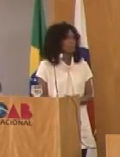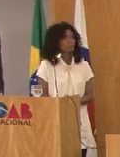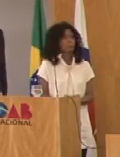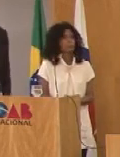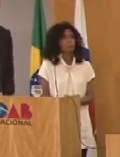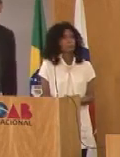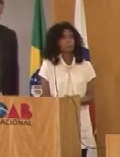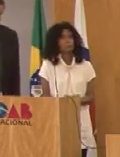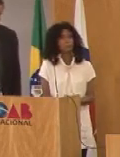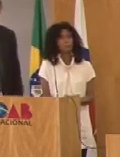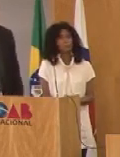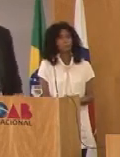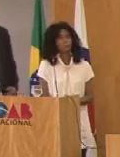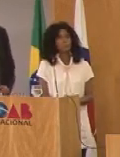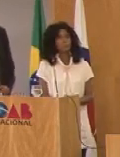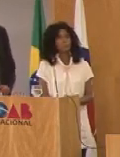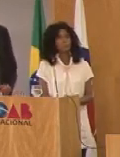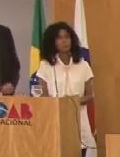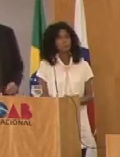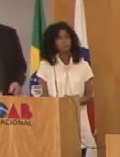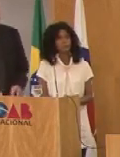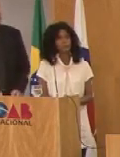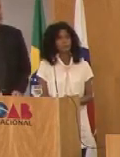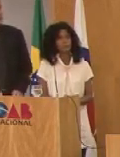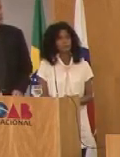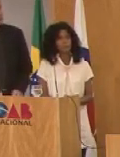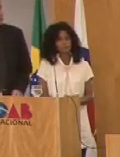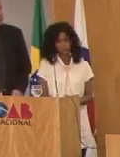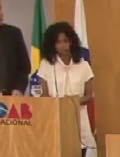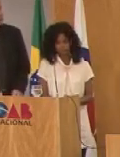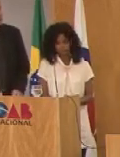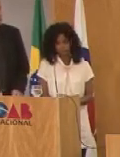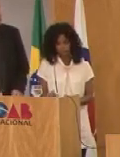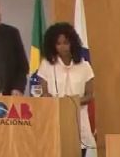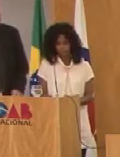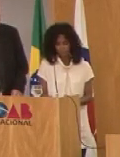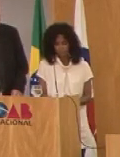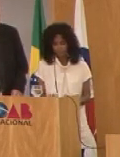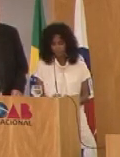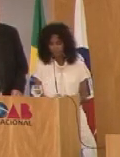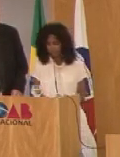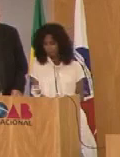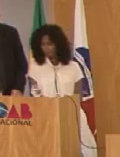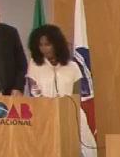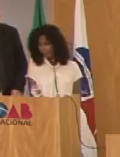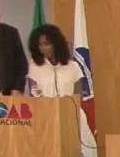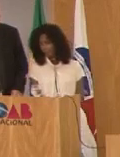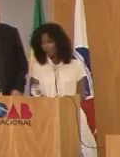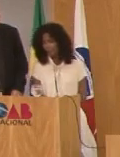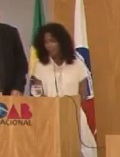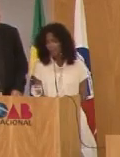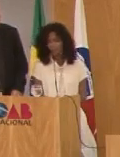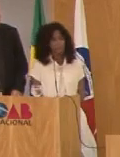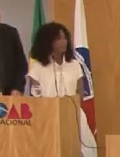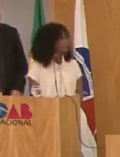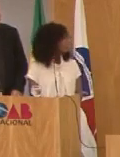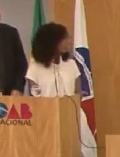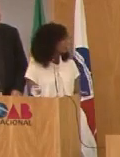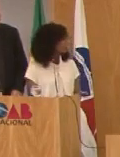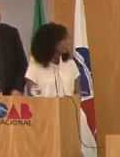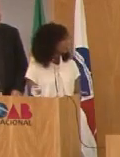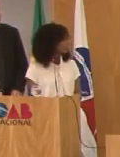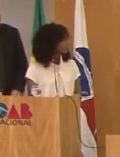passado recente, ao lado de instituições como a OAB e CNBB e outras tantas entidades, teve um